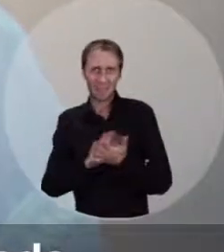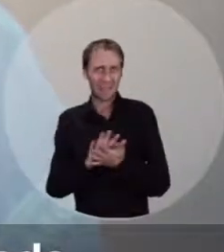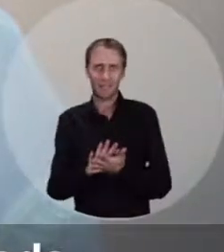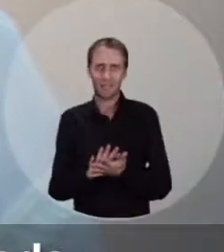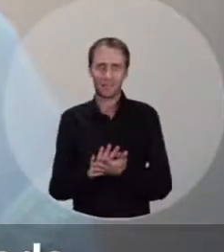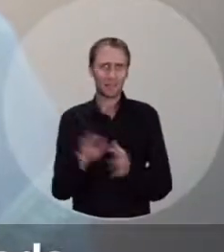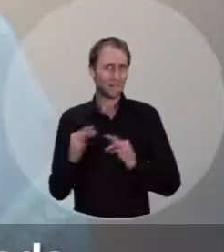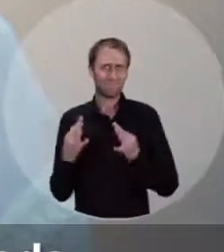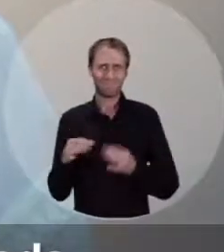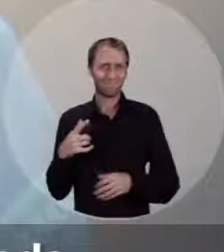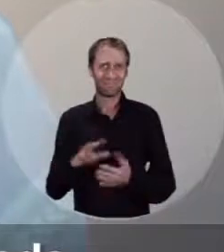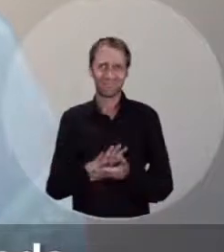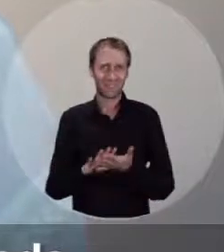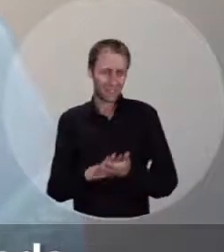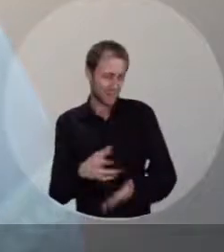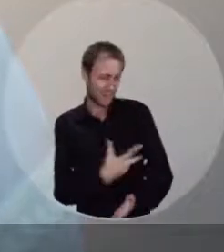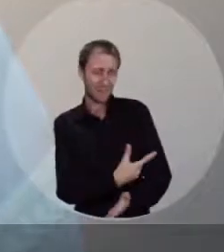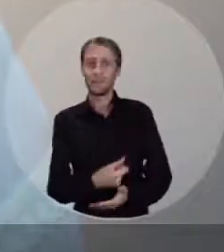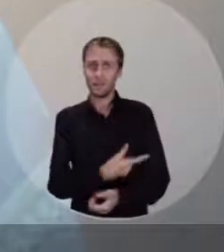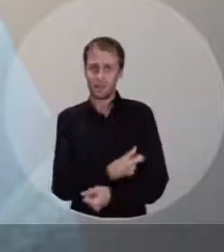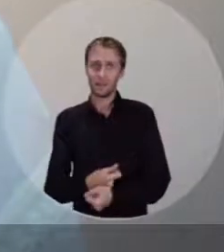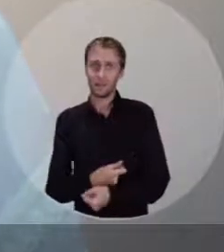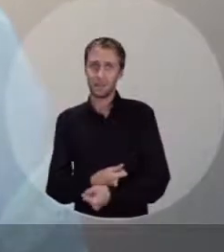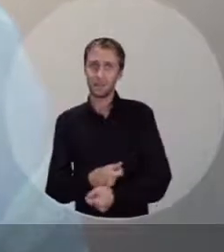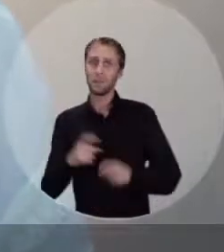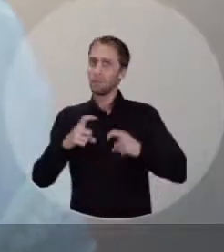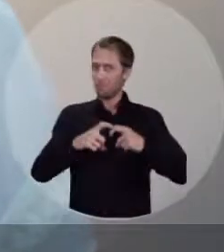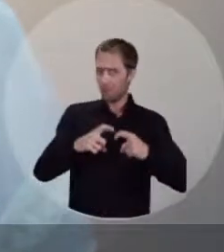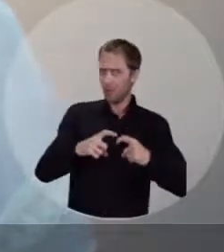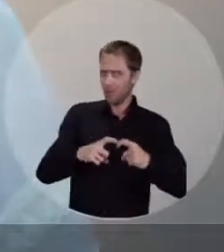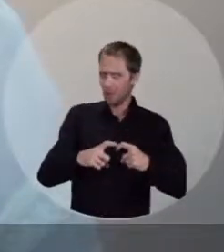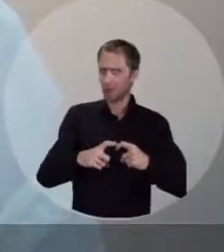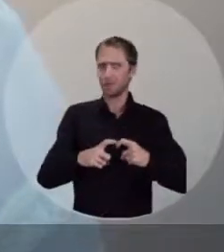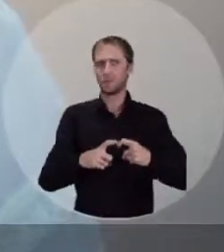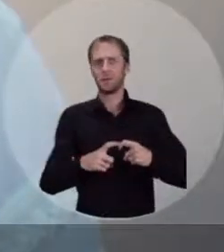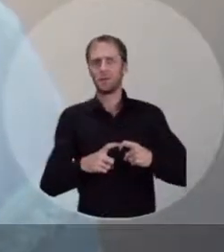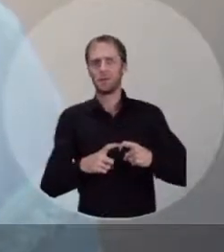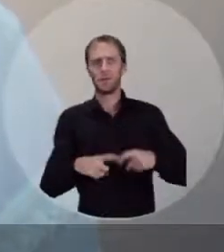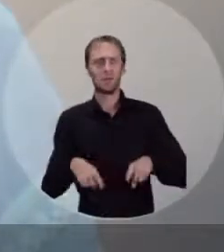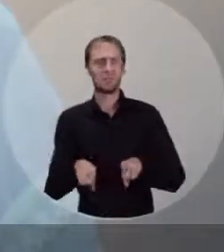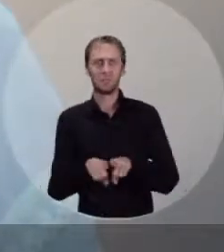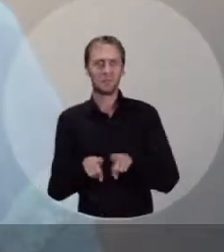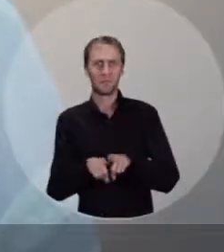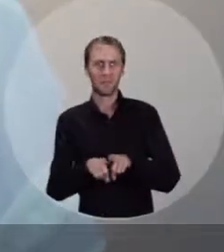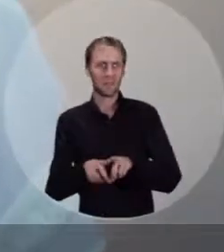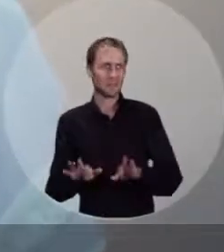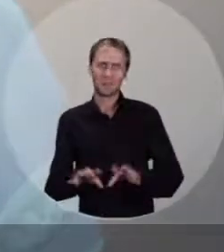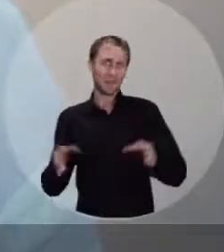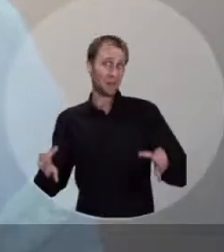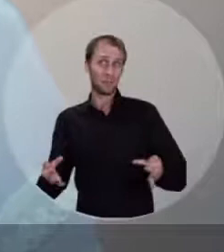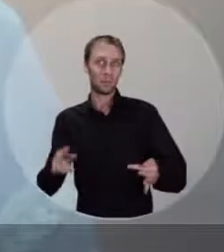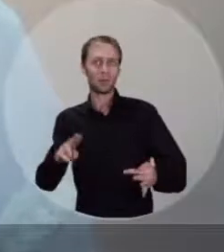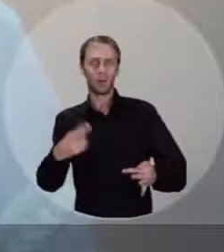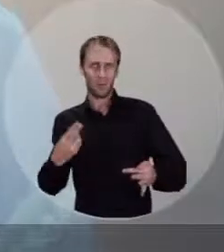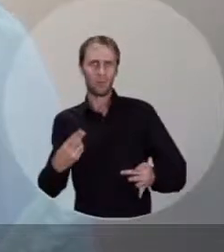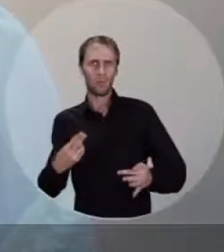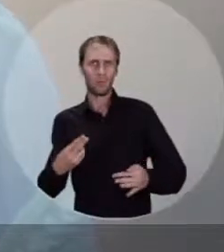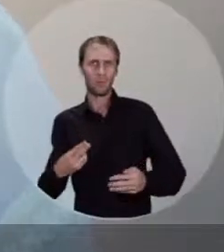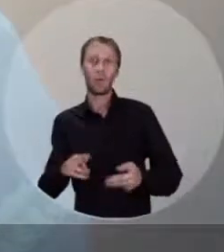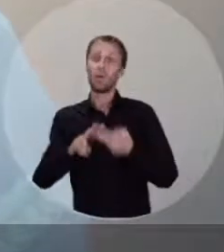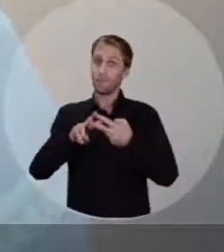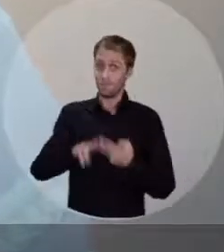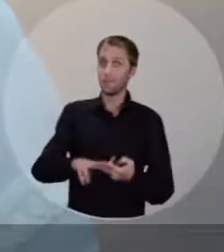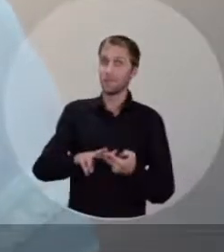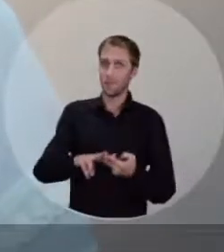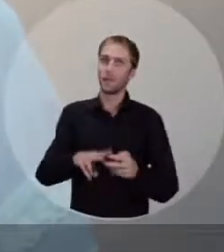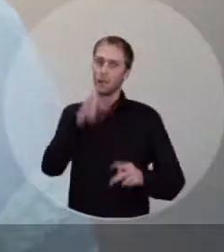atendimento praticamente em nada, de exames, de consultas, tanto mais